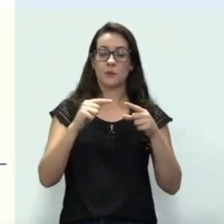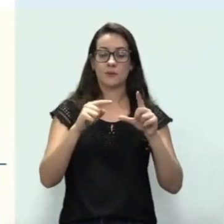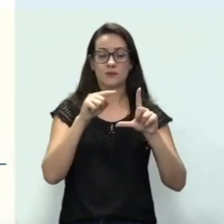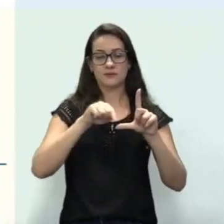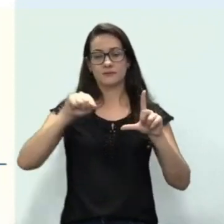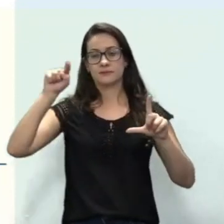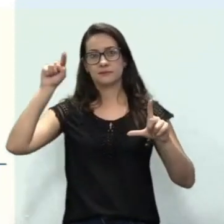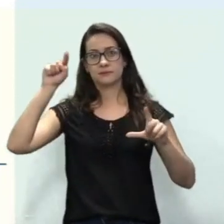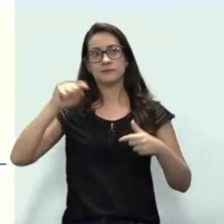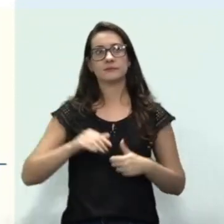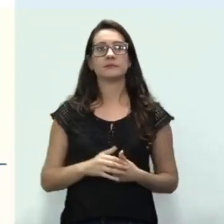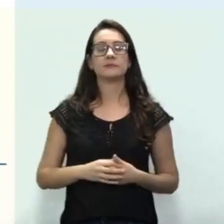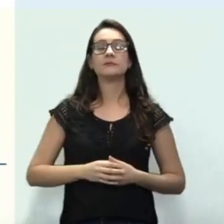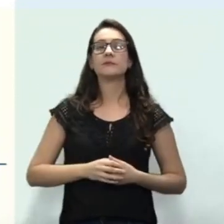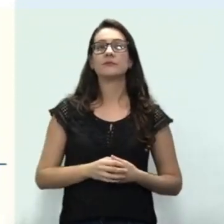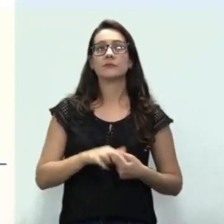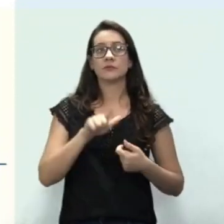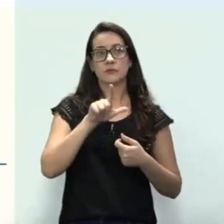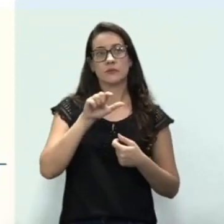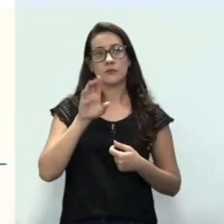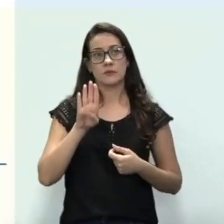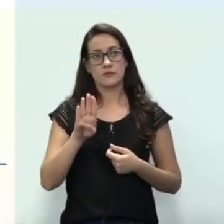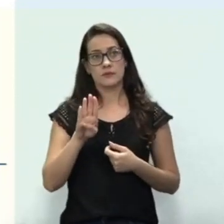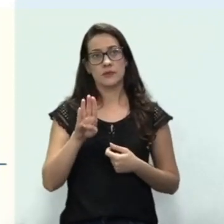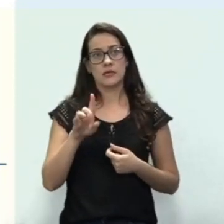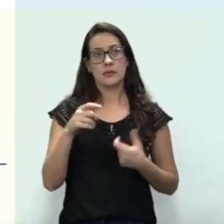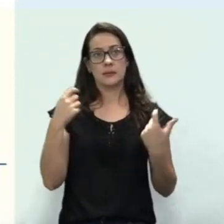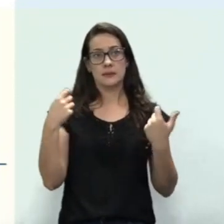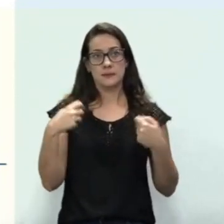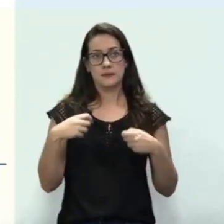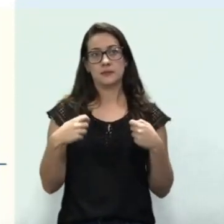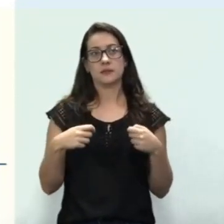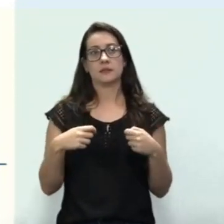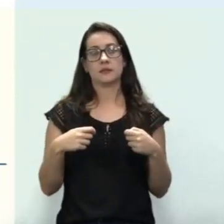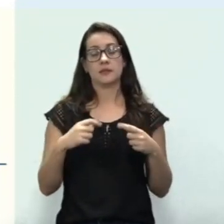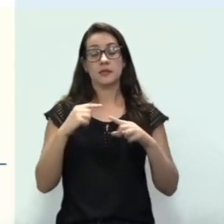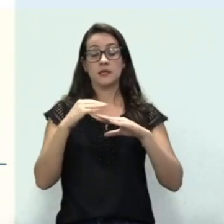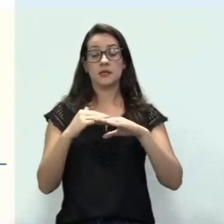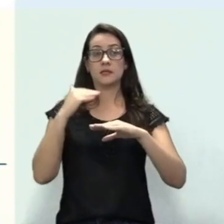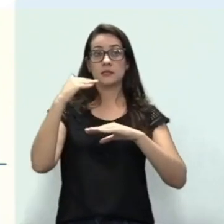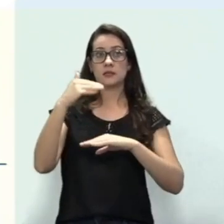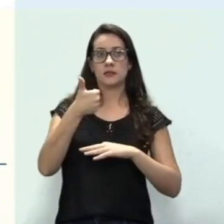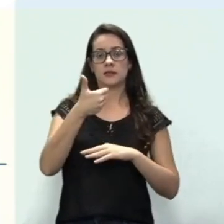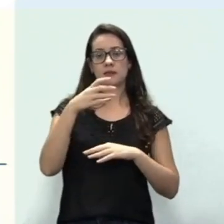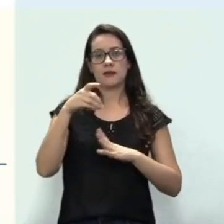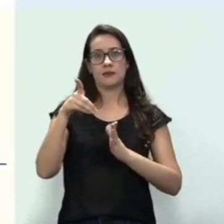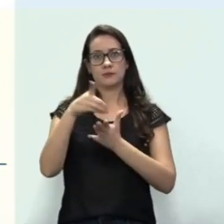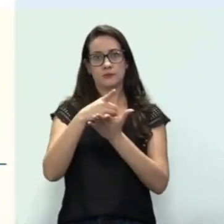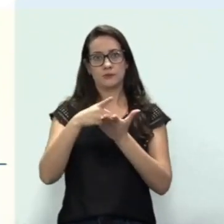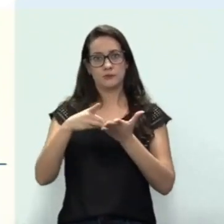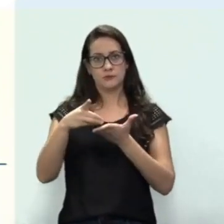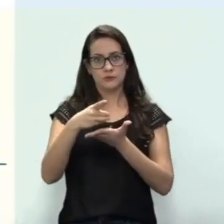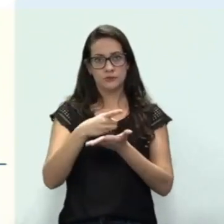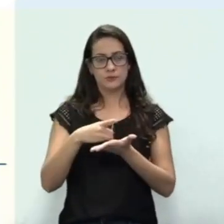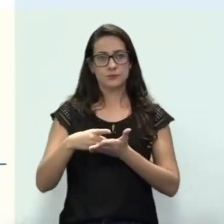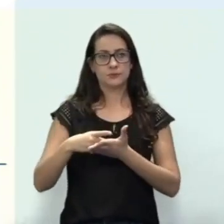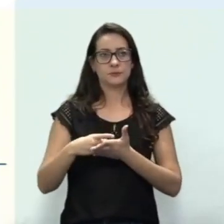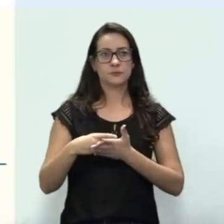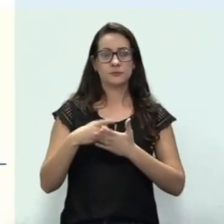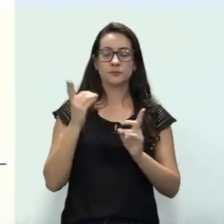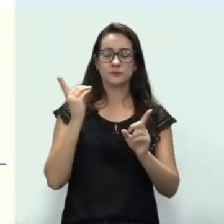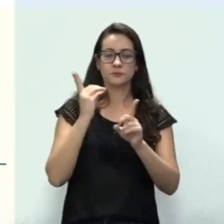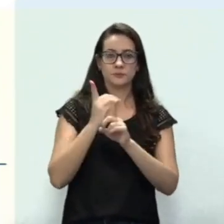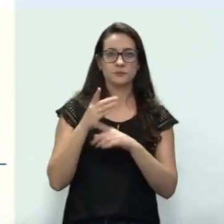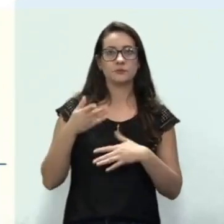temos o valor do LB necessário e na linha de cima 10 vezes o φ. Então, essa aqui é um